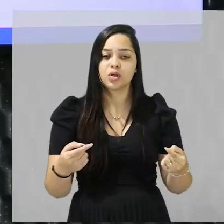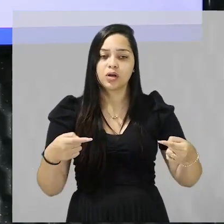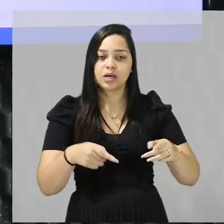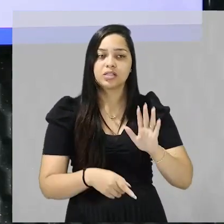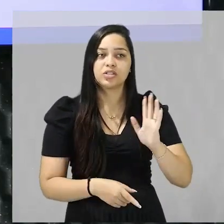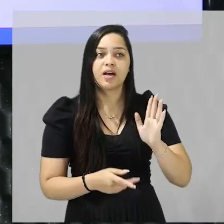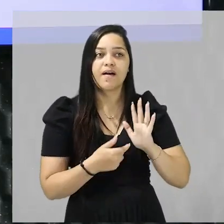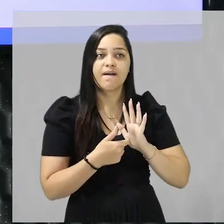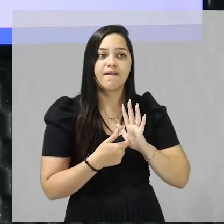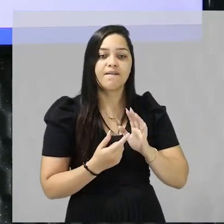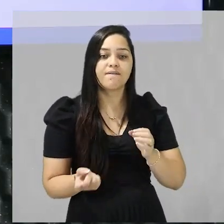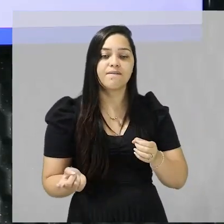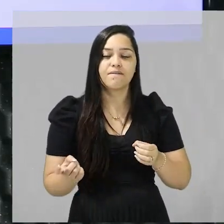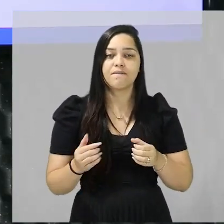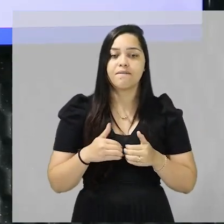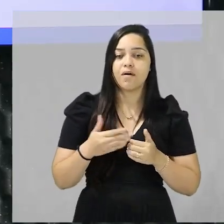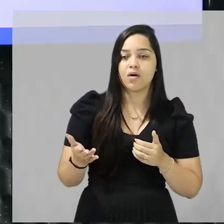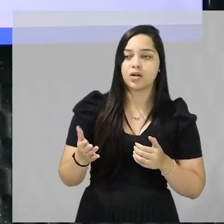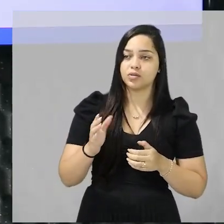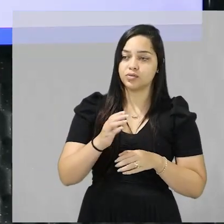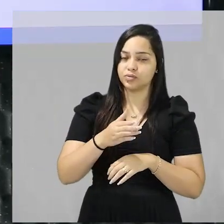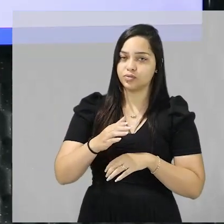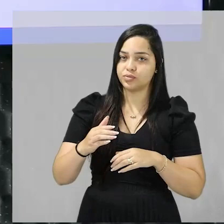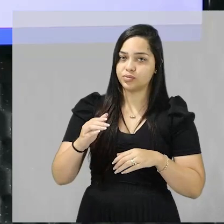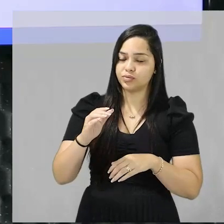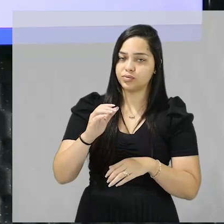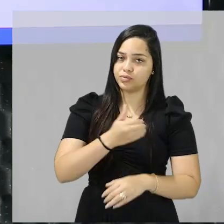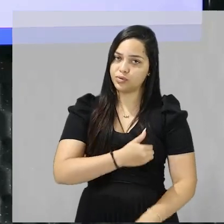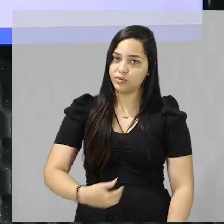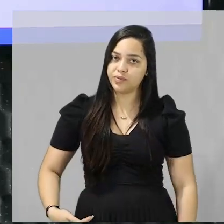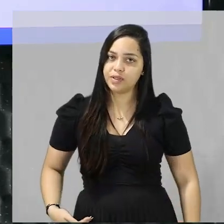já fora do Estado, e aqui é o Estado que está fornecendo.